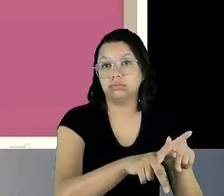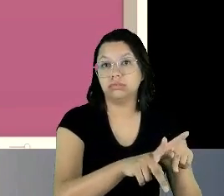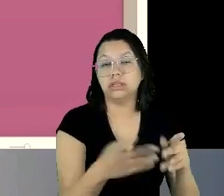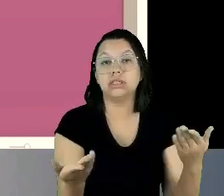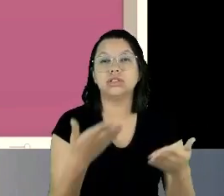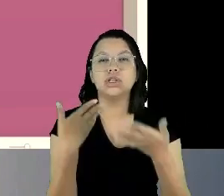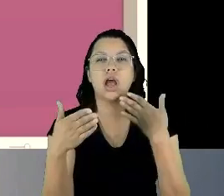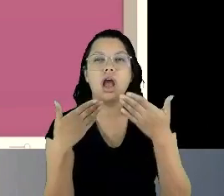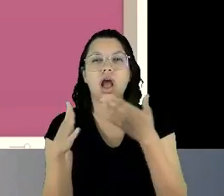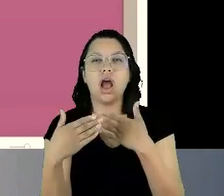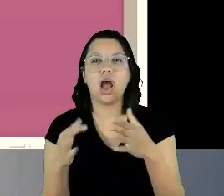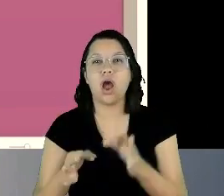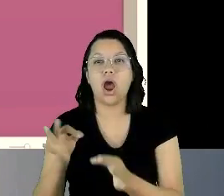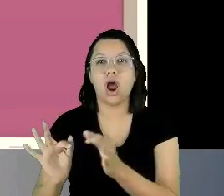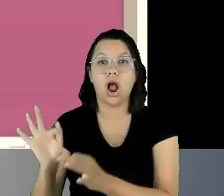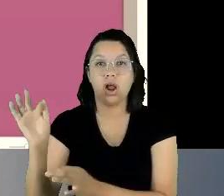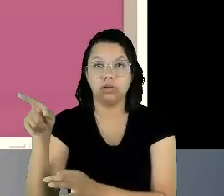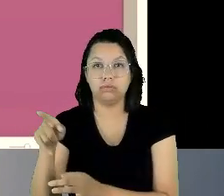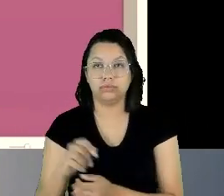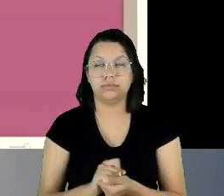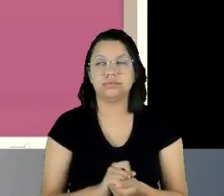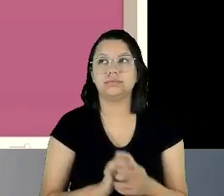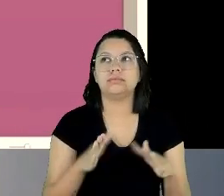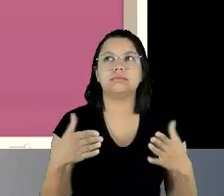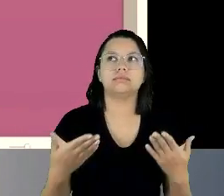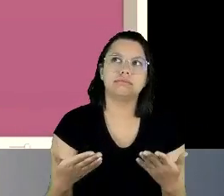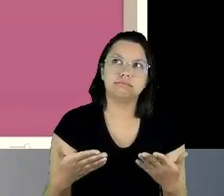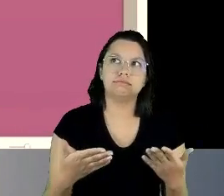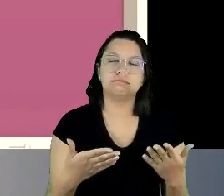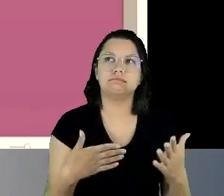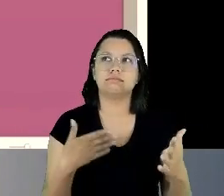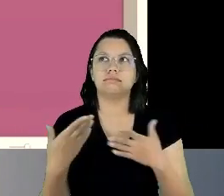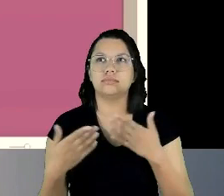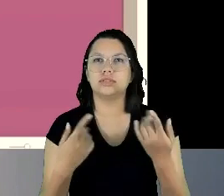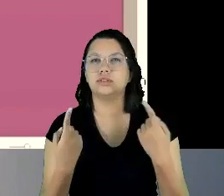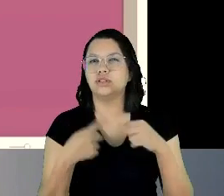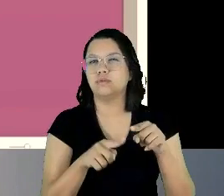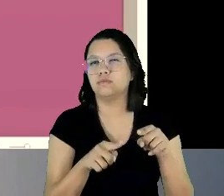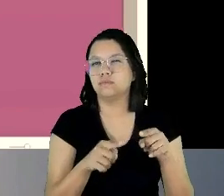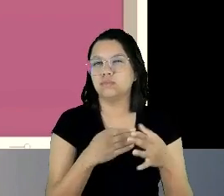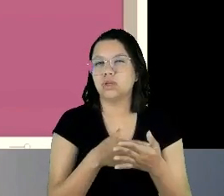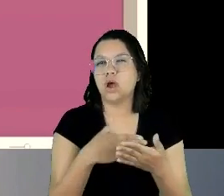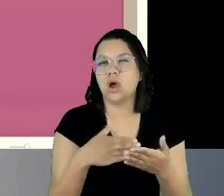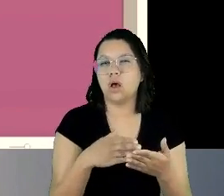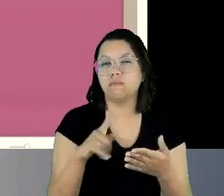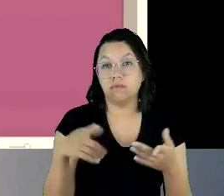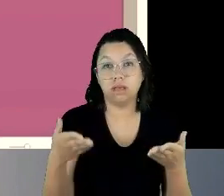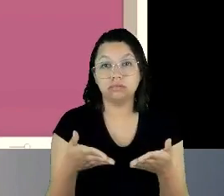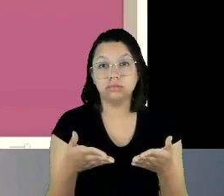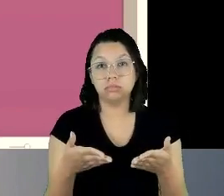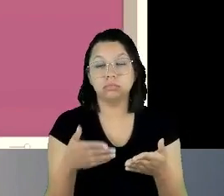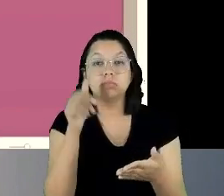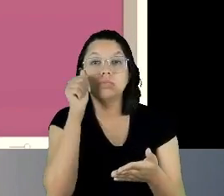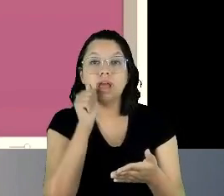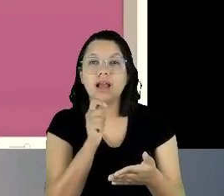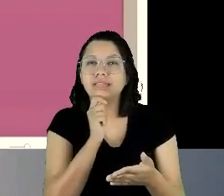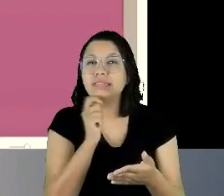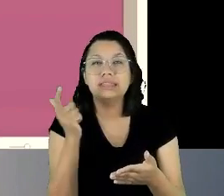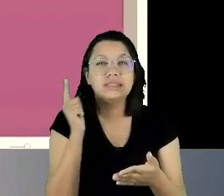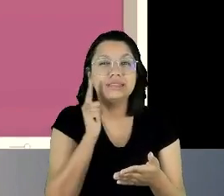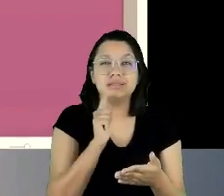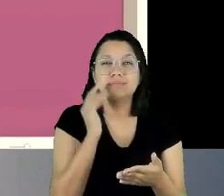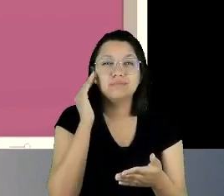esse diálogo com o magistrado também. Então, nosso desafio de partida foi esse, né, de que as mulheres ainda não